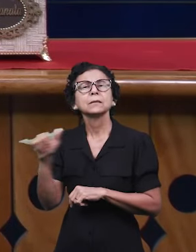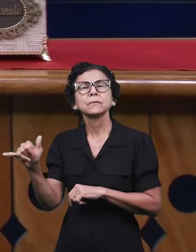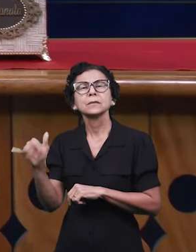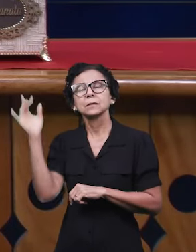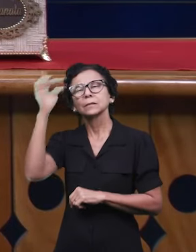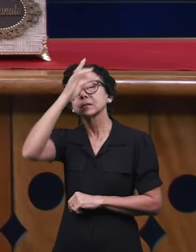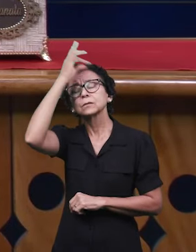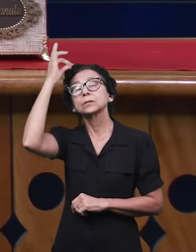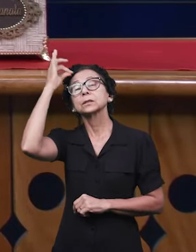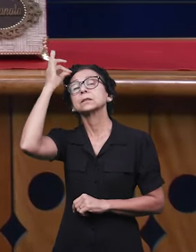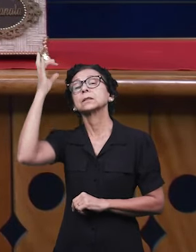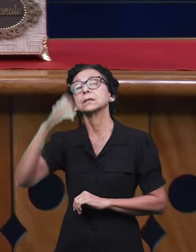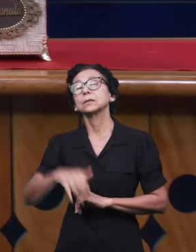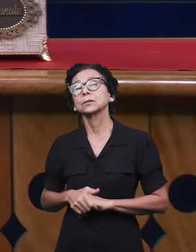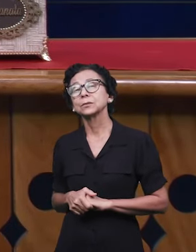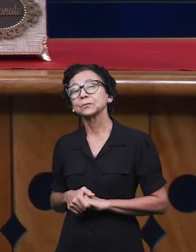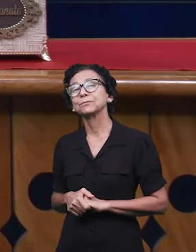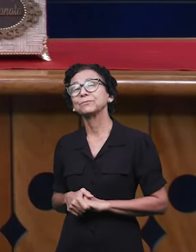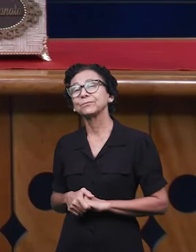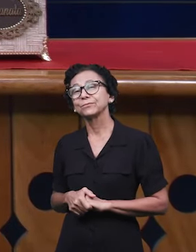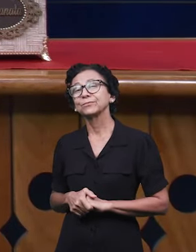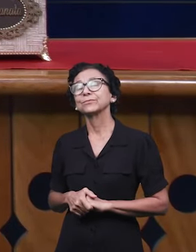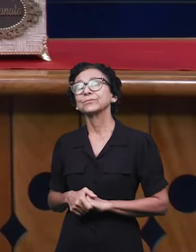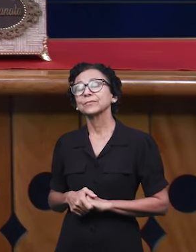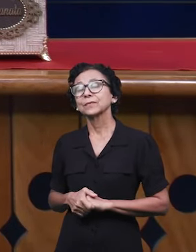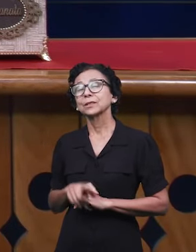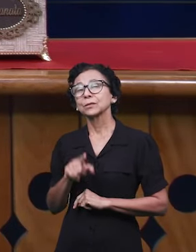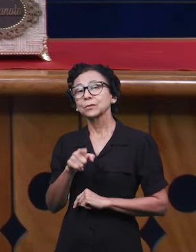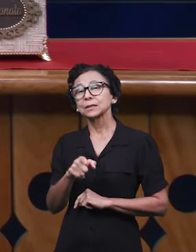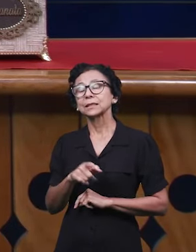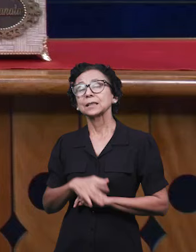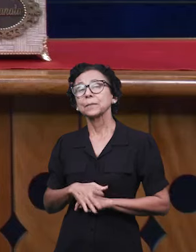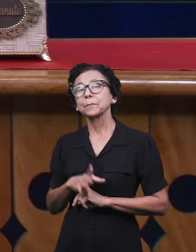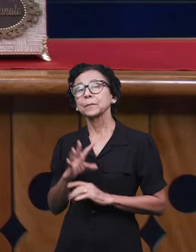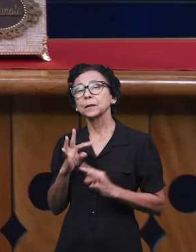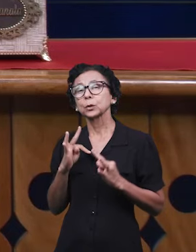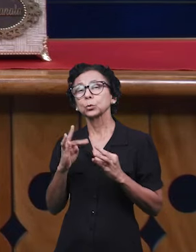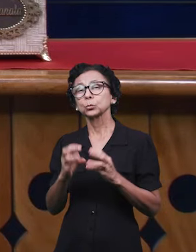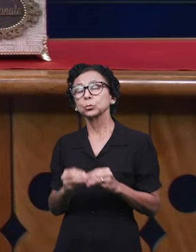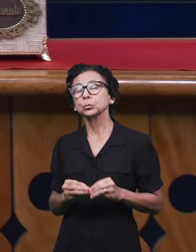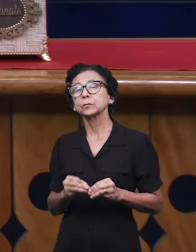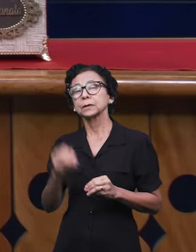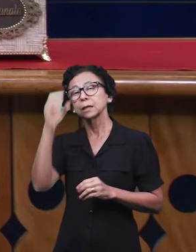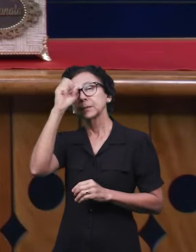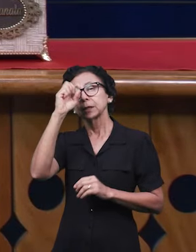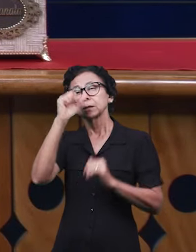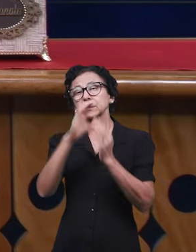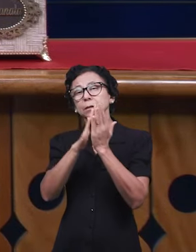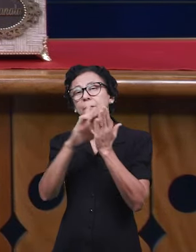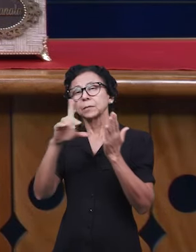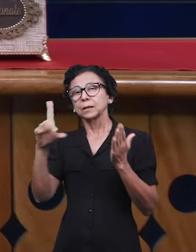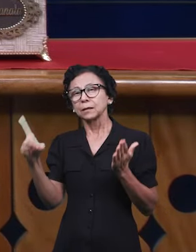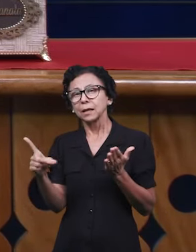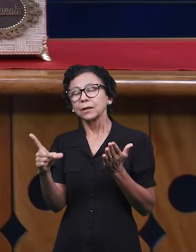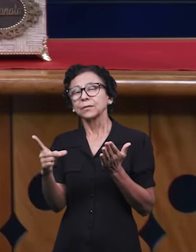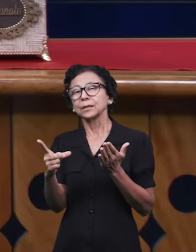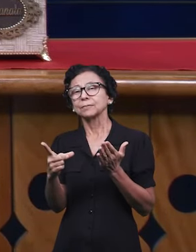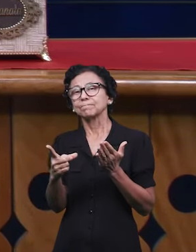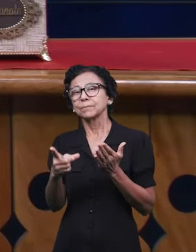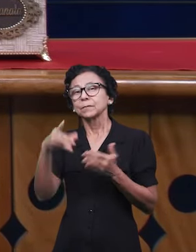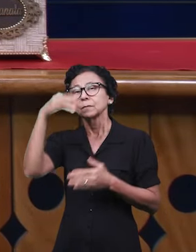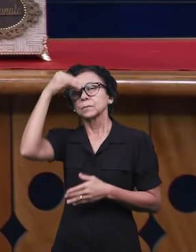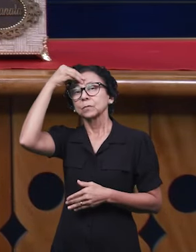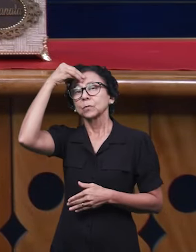Espírito Santo está dizendo hoje às igrejas? A palavra precisa ser guardada no coração.